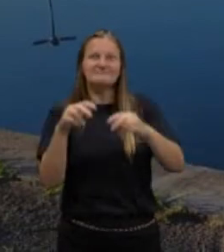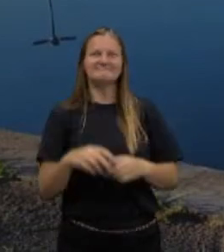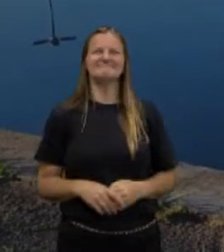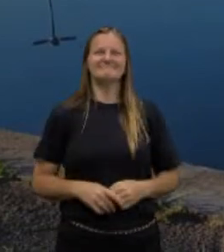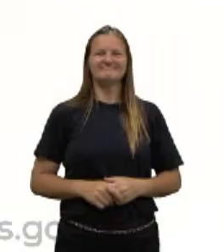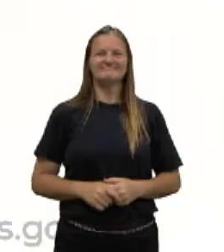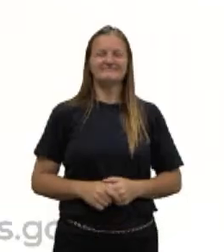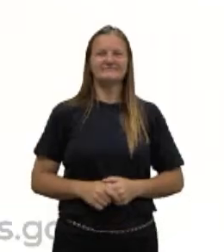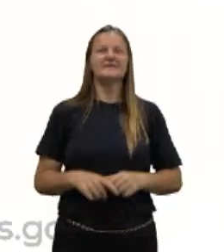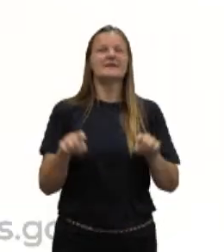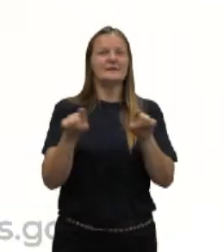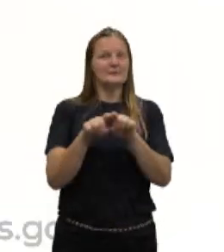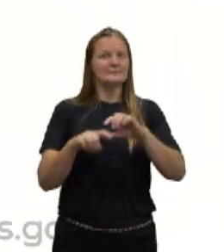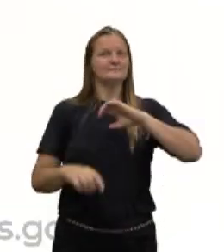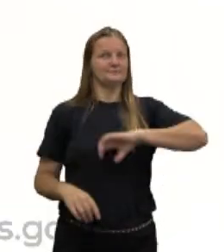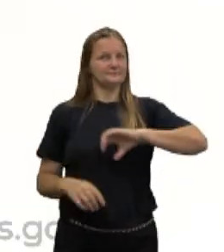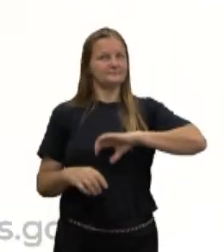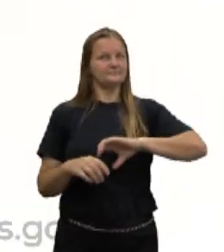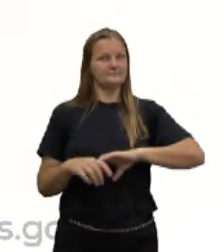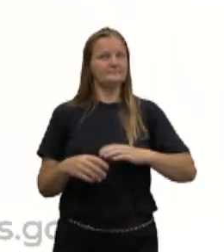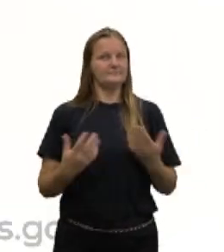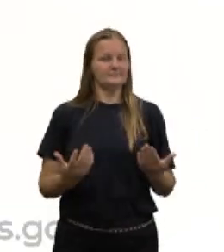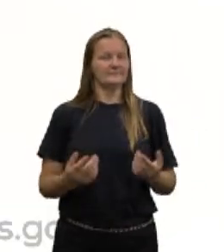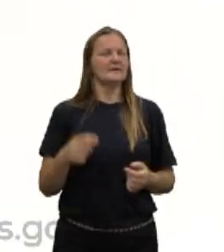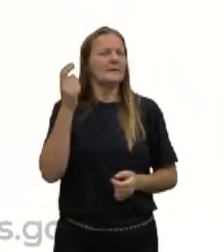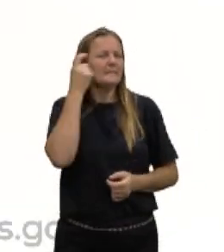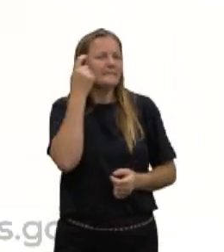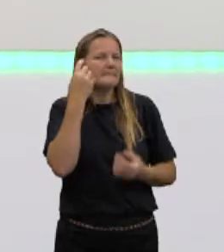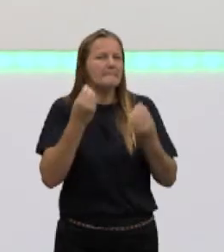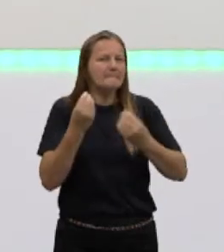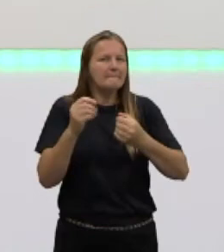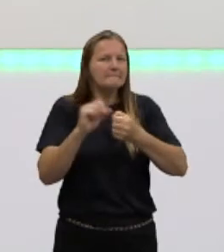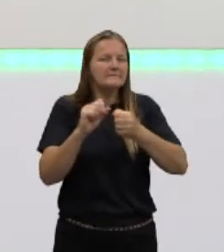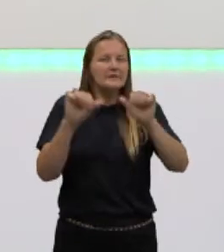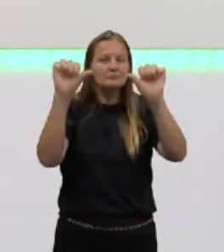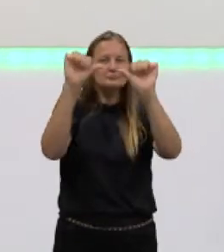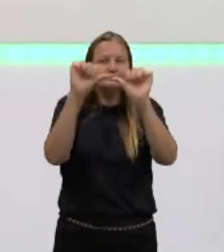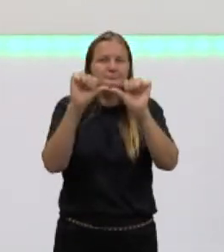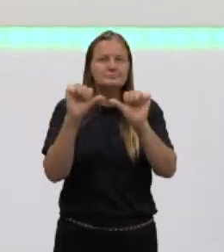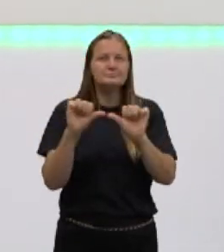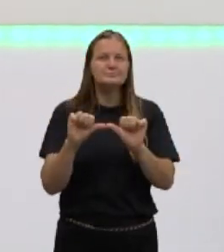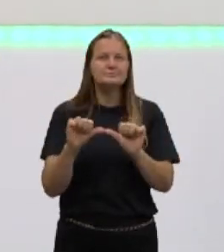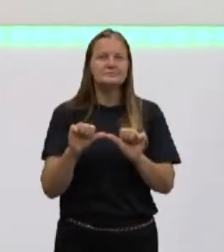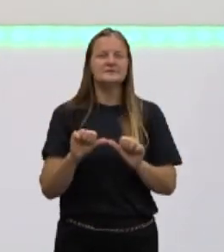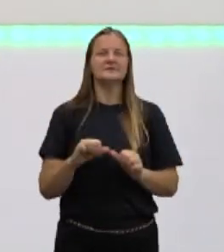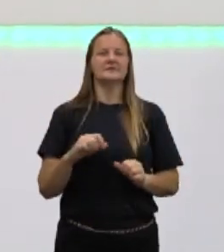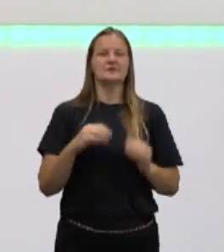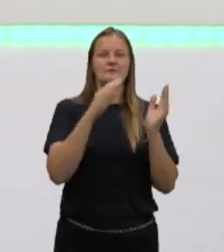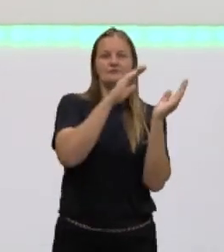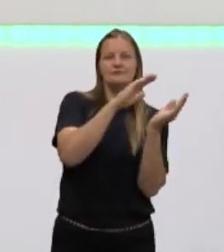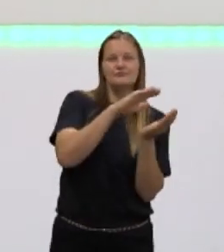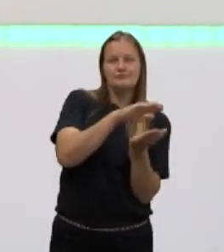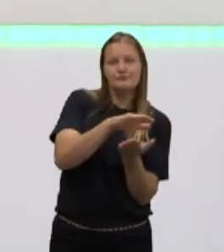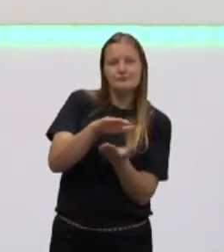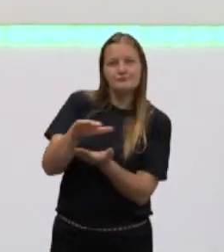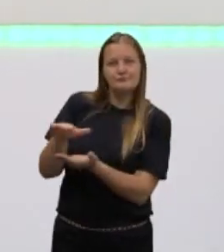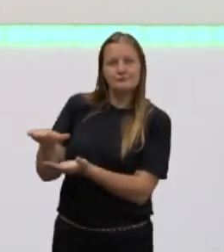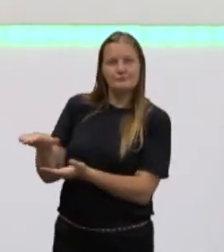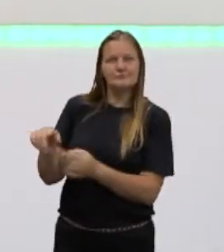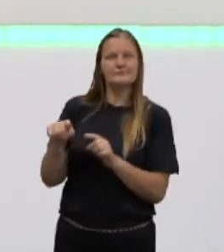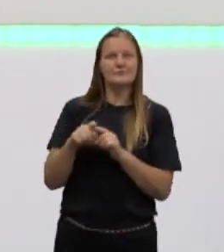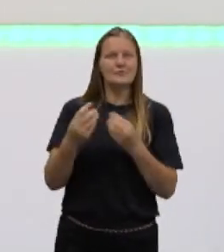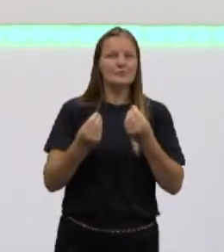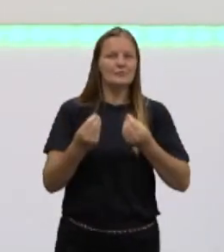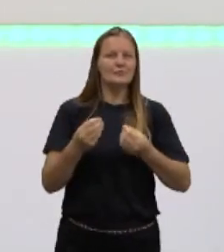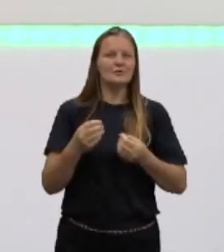lá na língua portuguesa, a gente vai pensar essa questão da simetria, na questão do paralelismo, e como